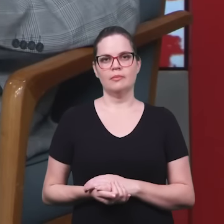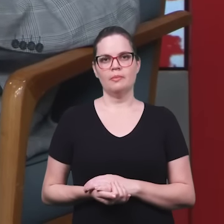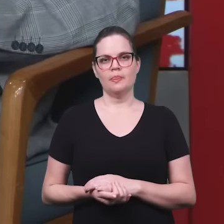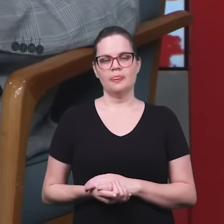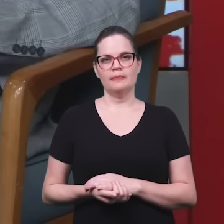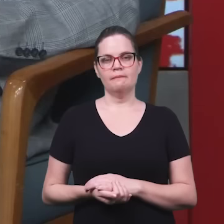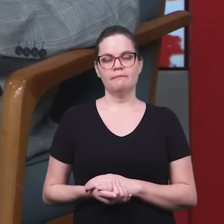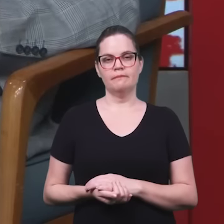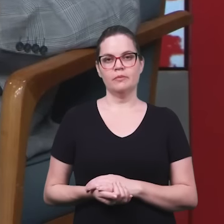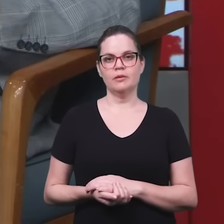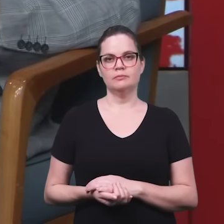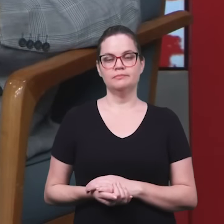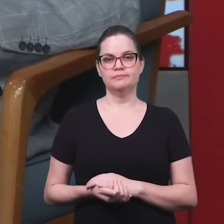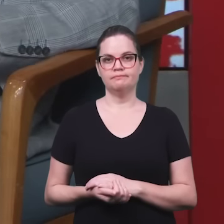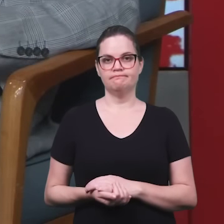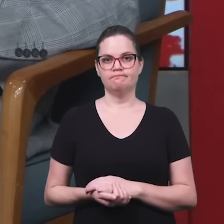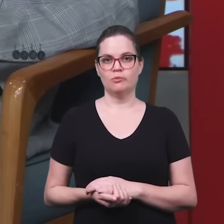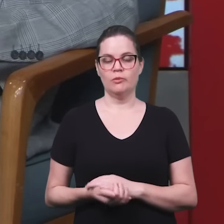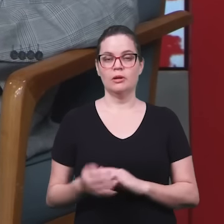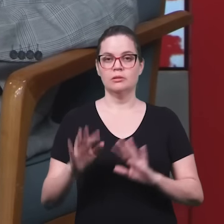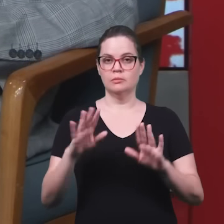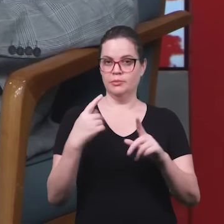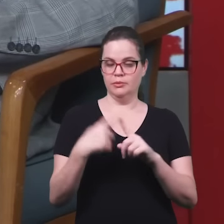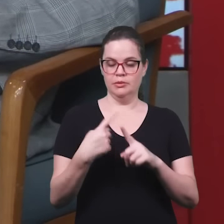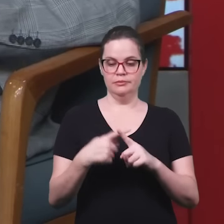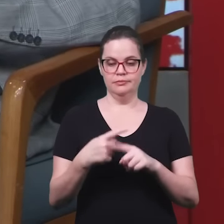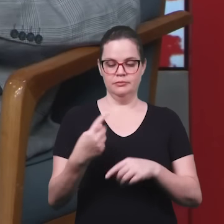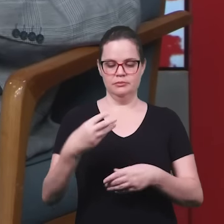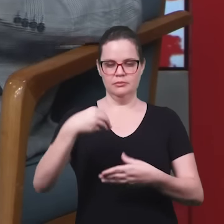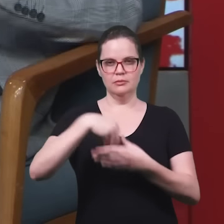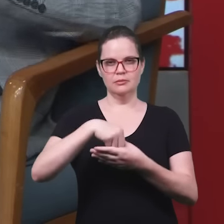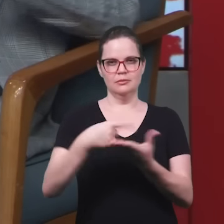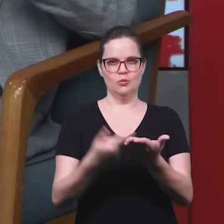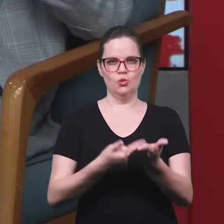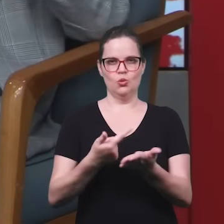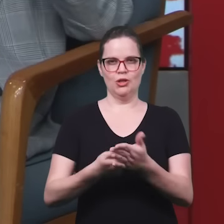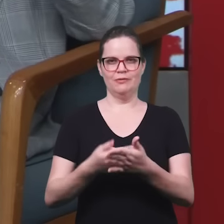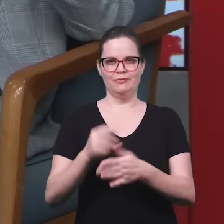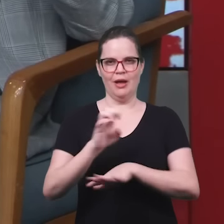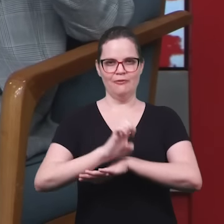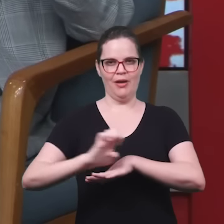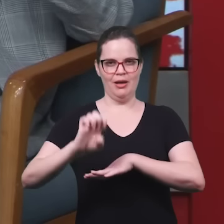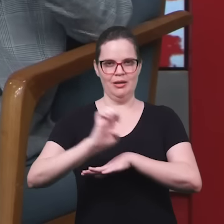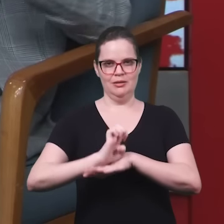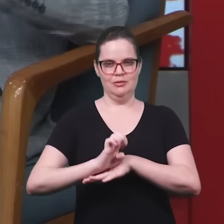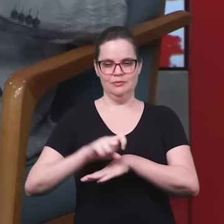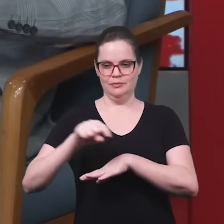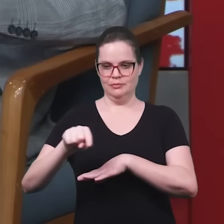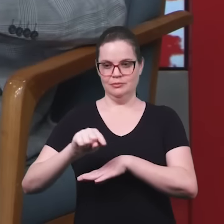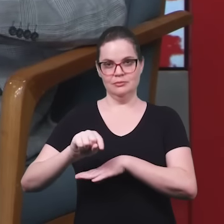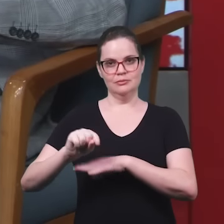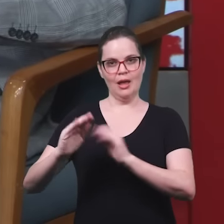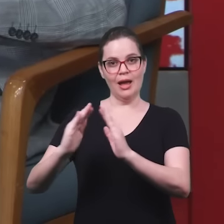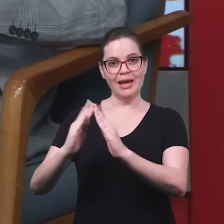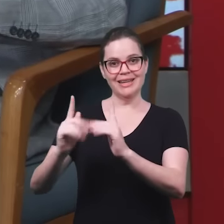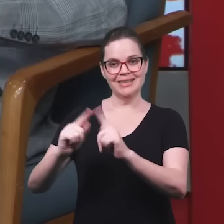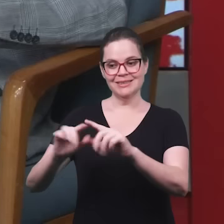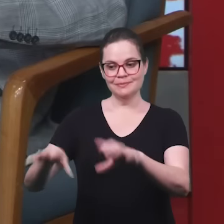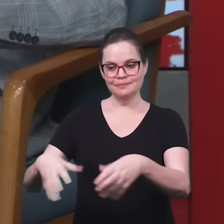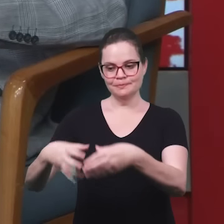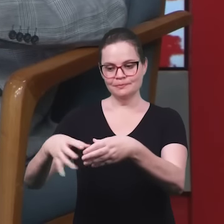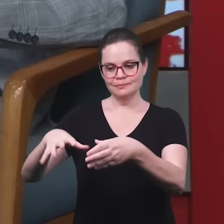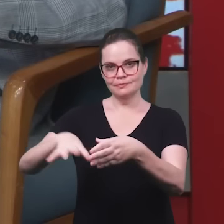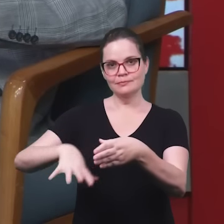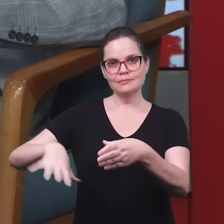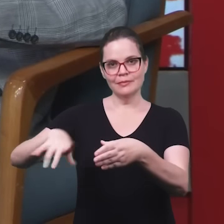segundo a carta de Paulo aos Efésios, a igreja é um corpo que não atingiu a estatura completa.